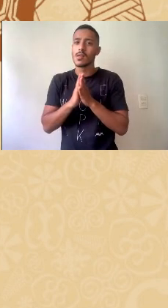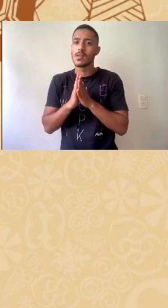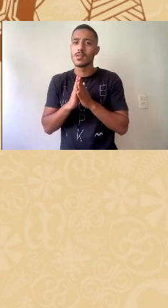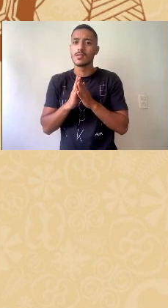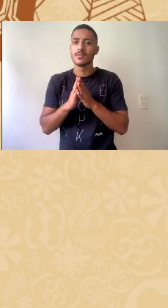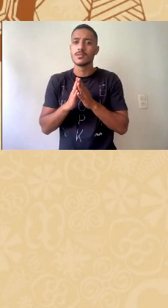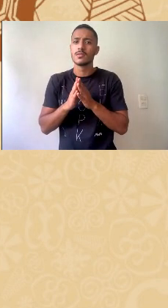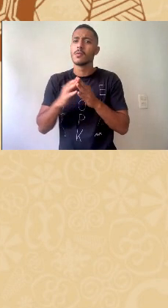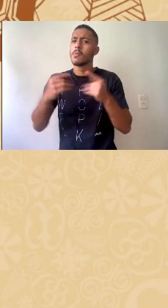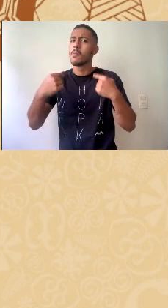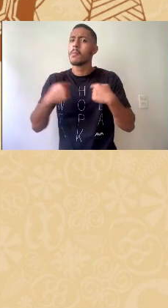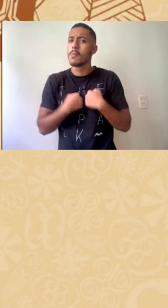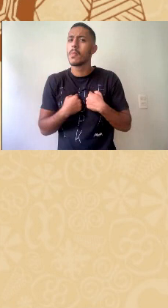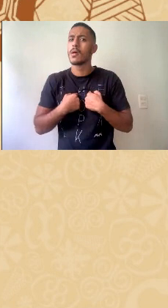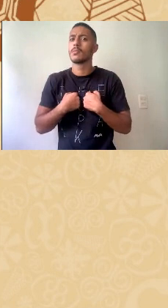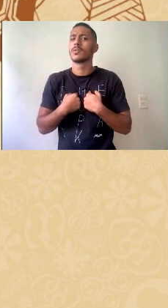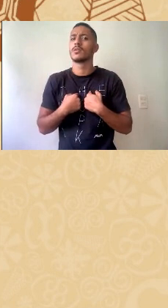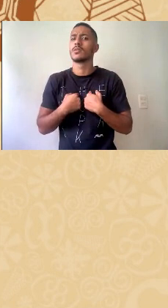para mim,